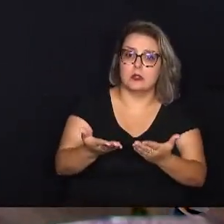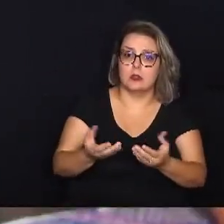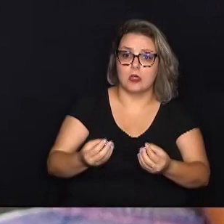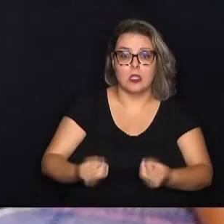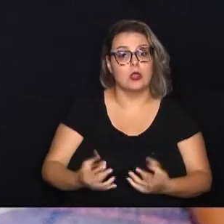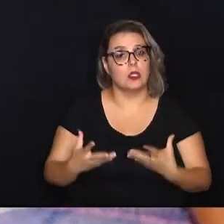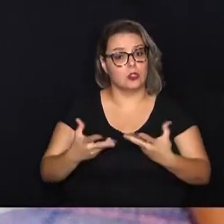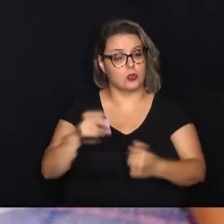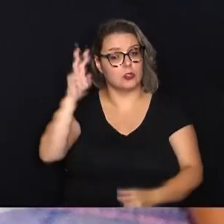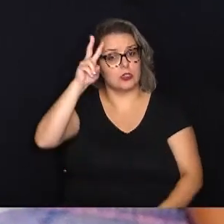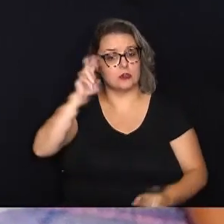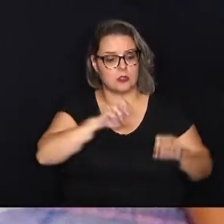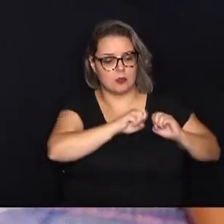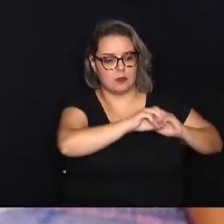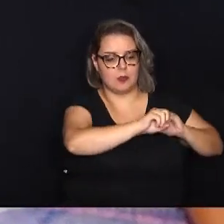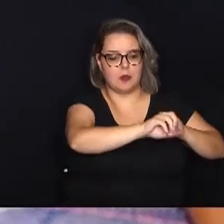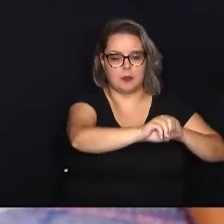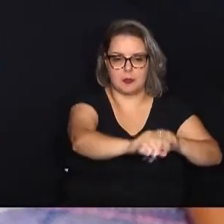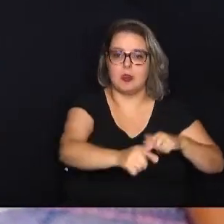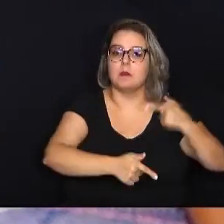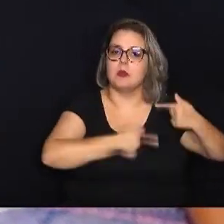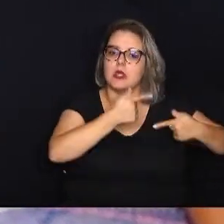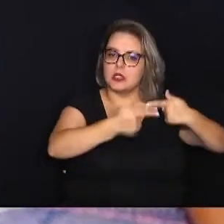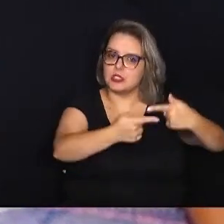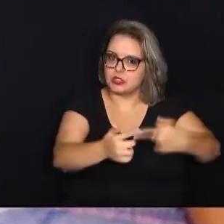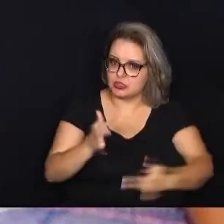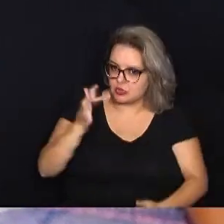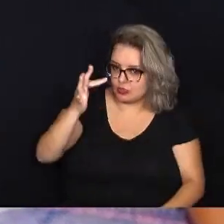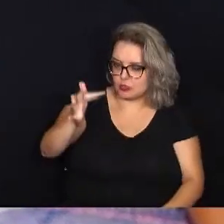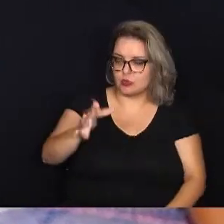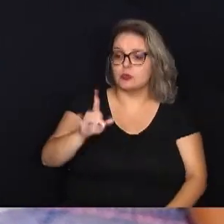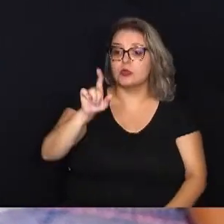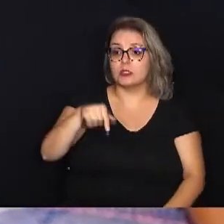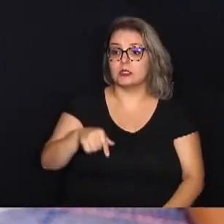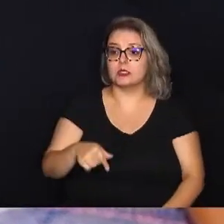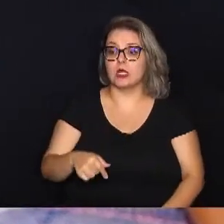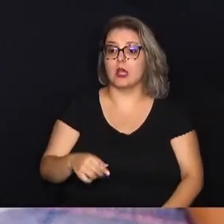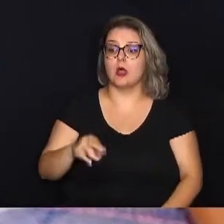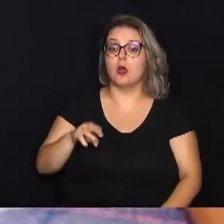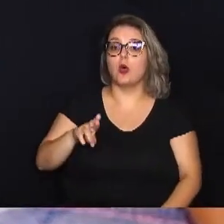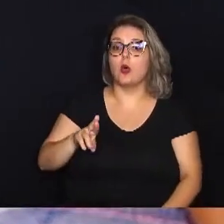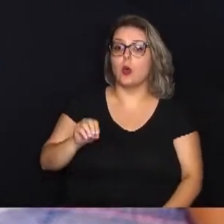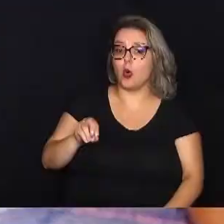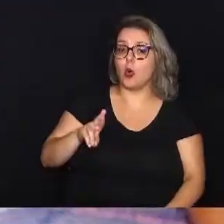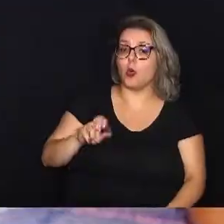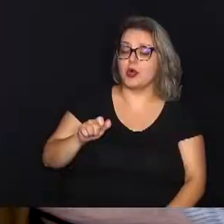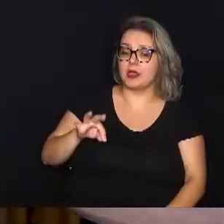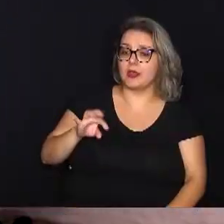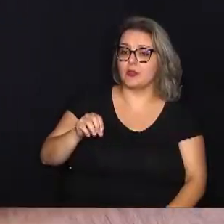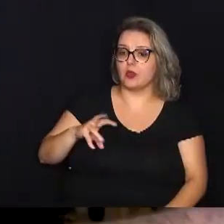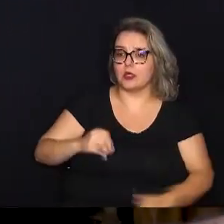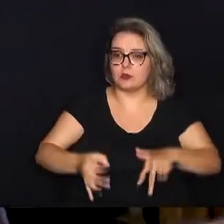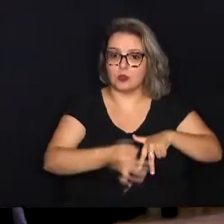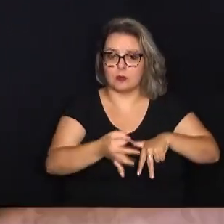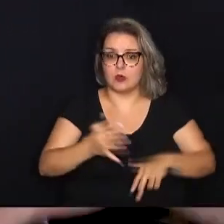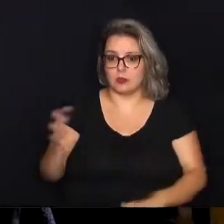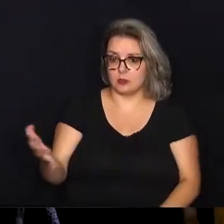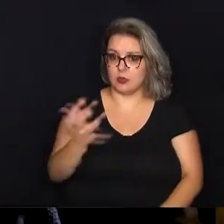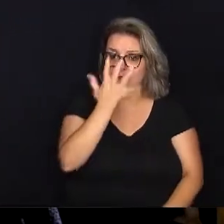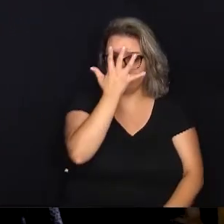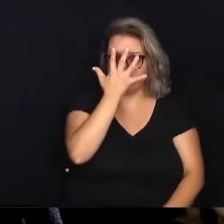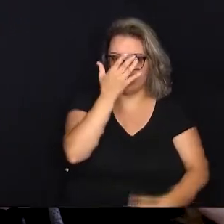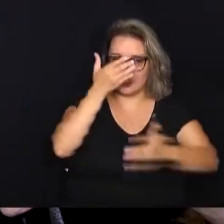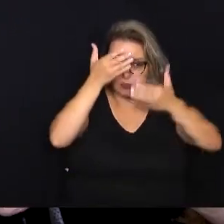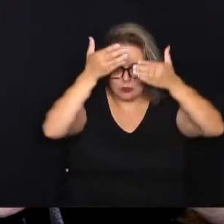preserva e transmite as histórias de seu povo para as próximas gerações através da oratória. São máscaras.